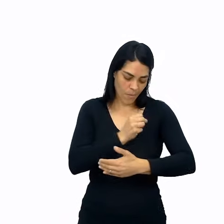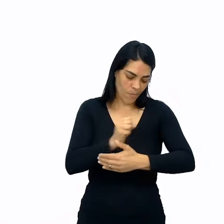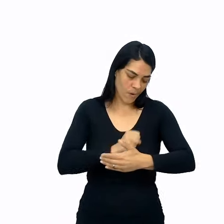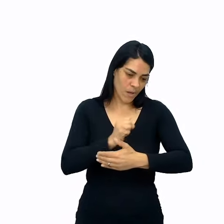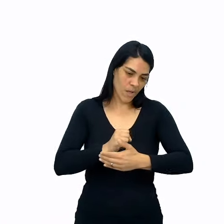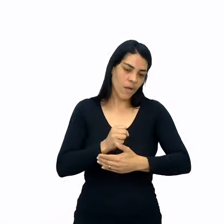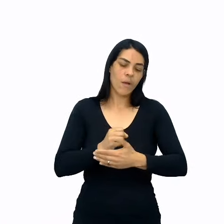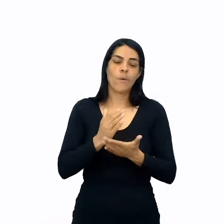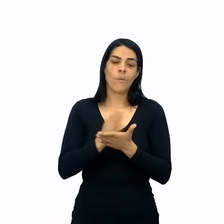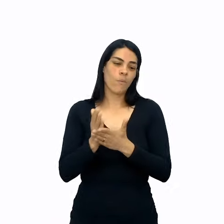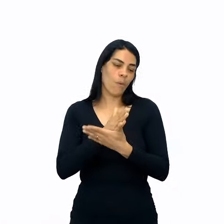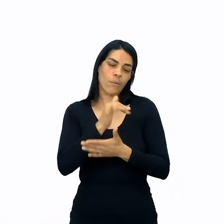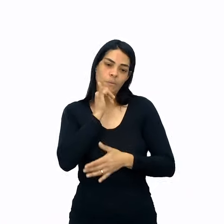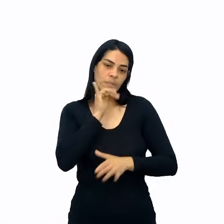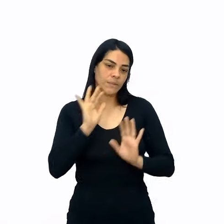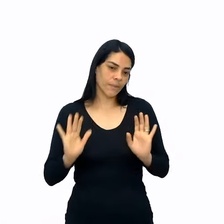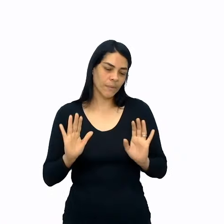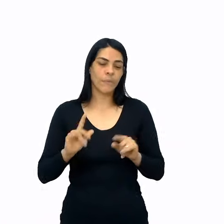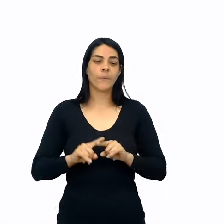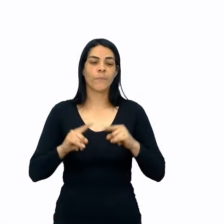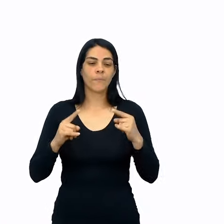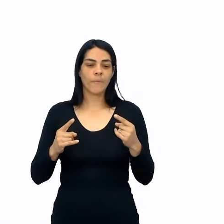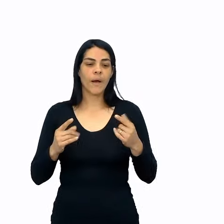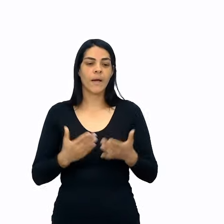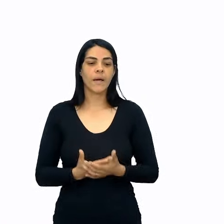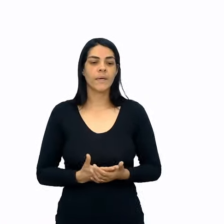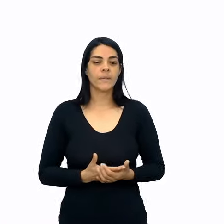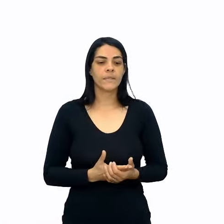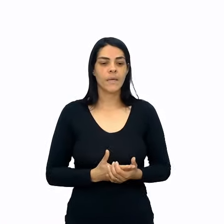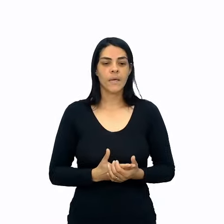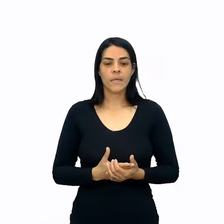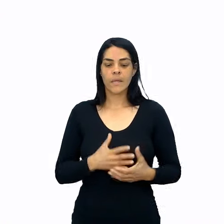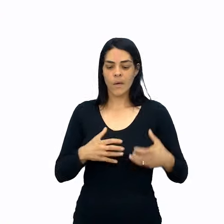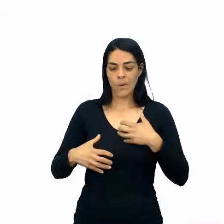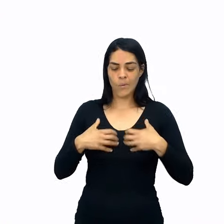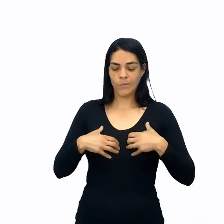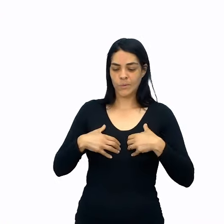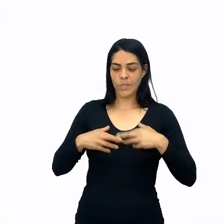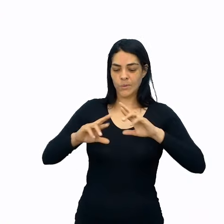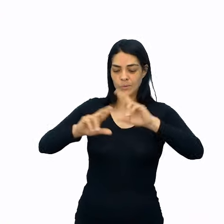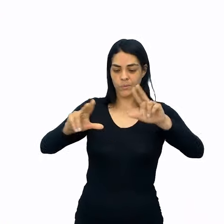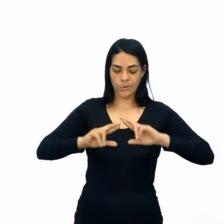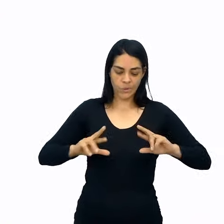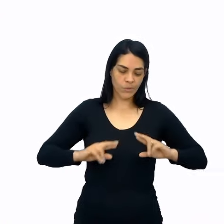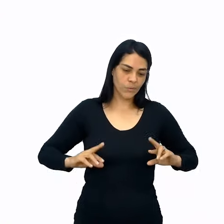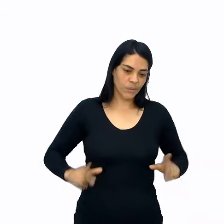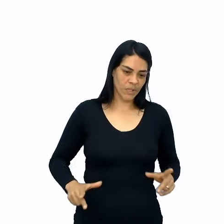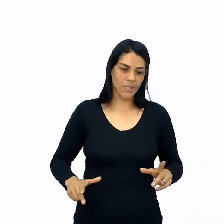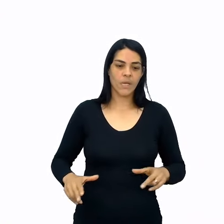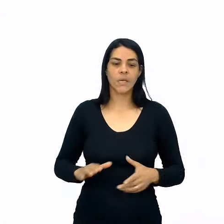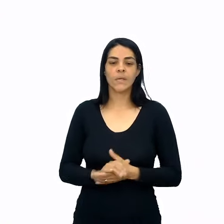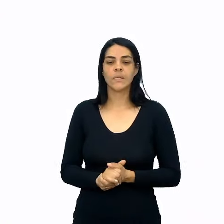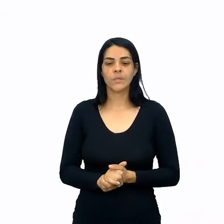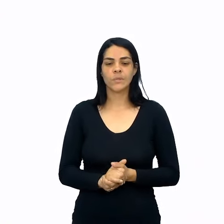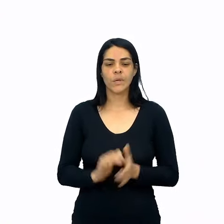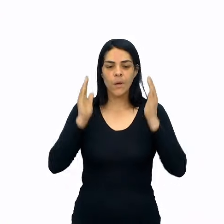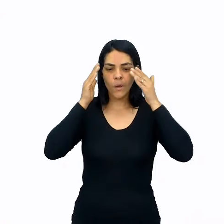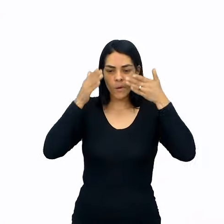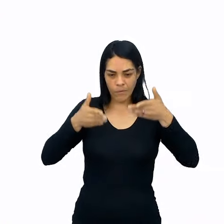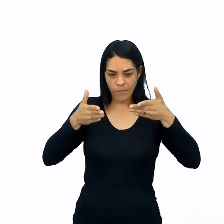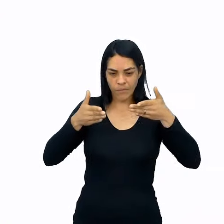um bolo, né? Então, a regulação mútua de comportamentos estão nos aspectos tipológicos, estão visando essa